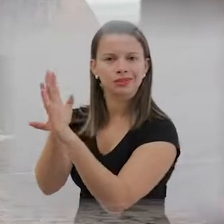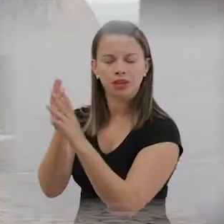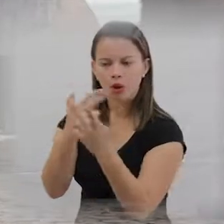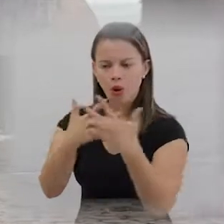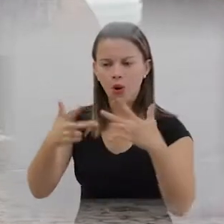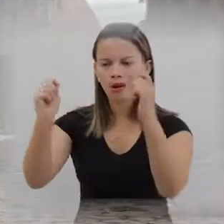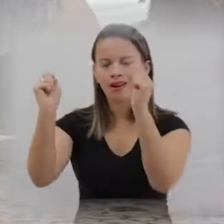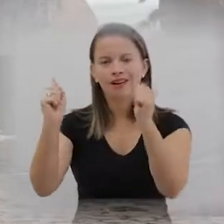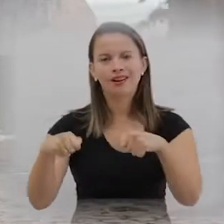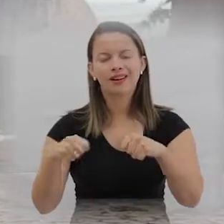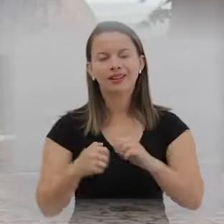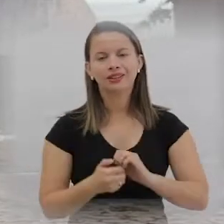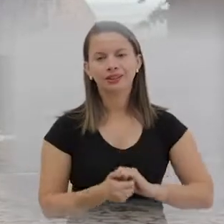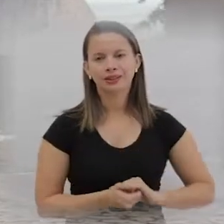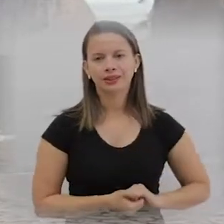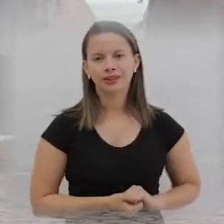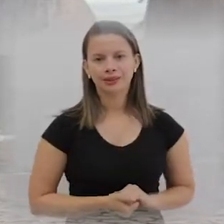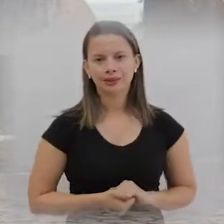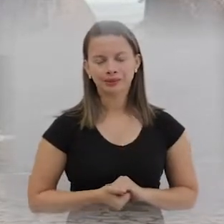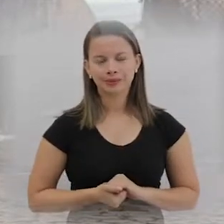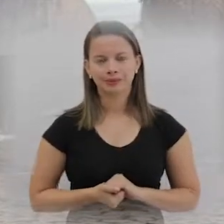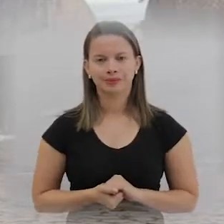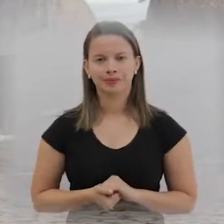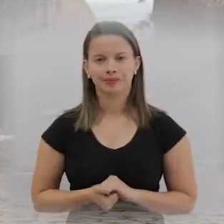possibilidades criadoras.